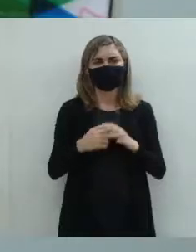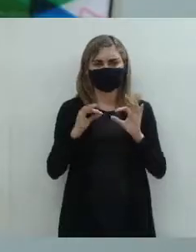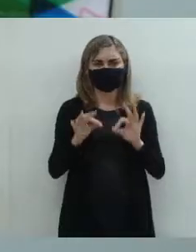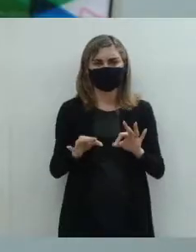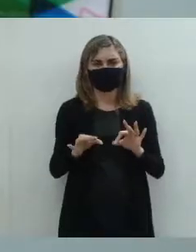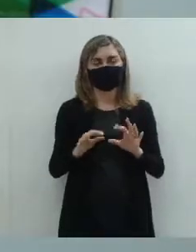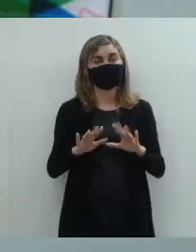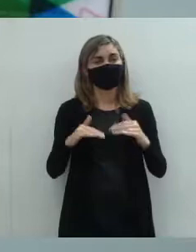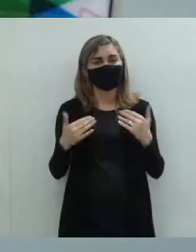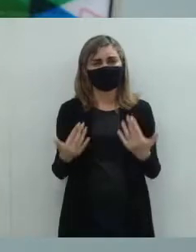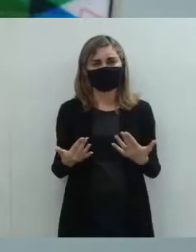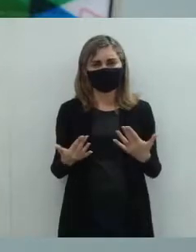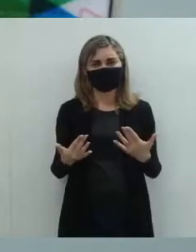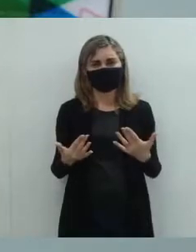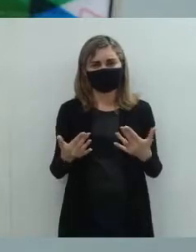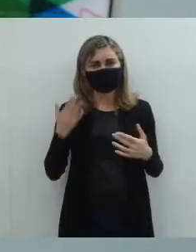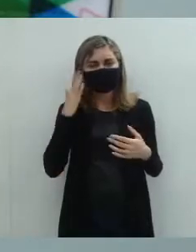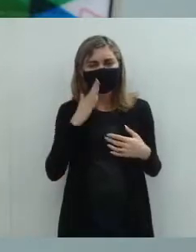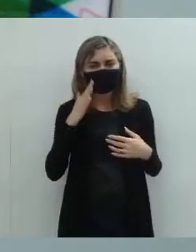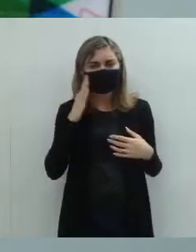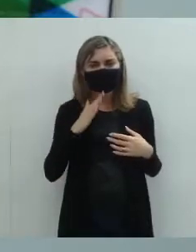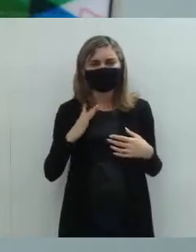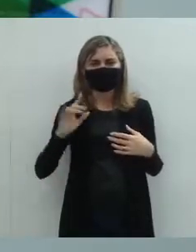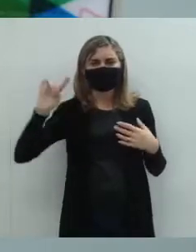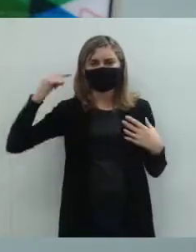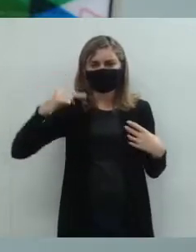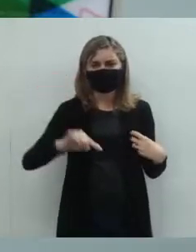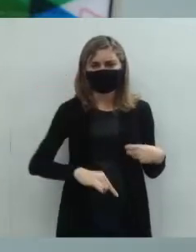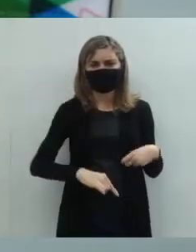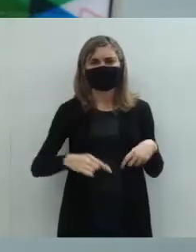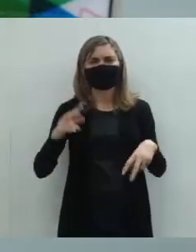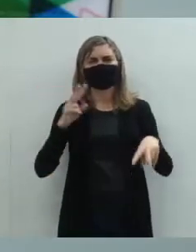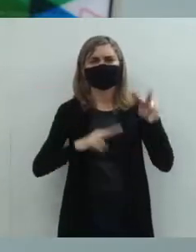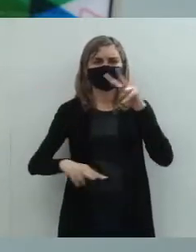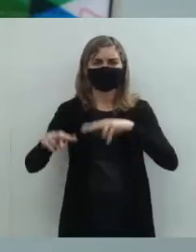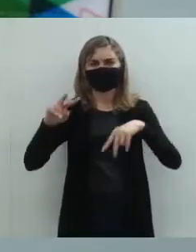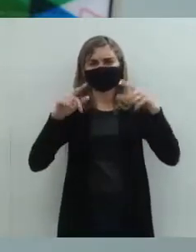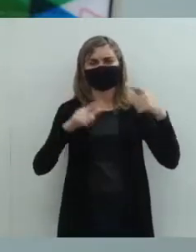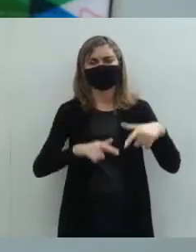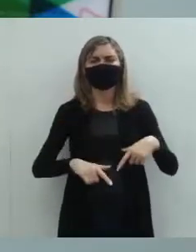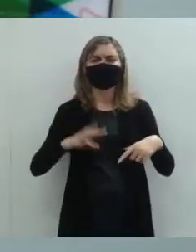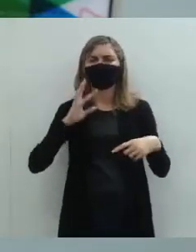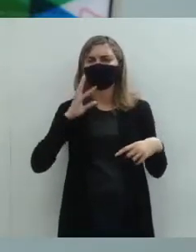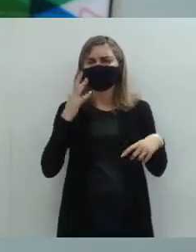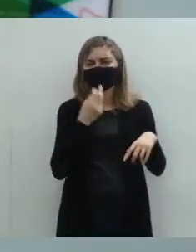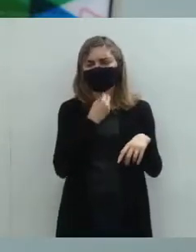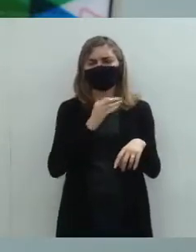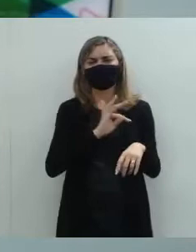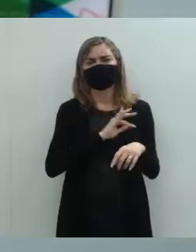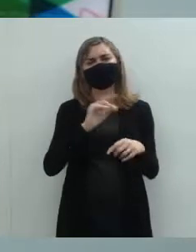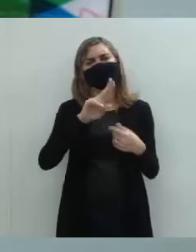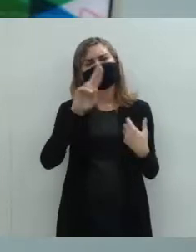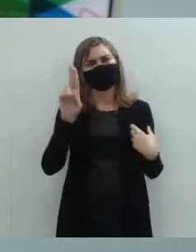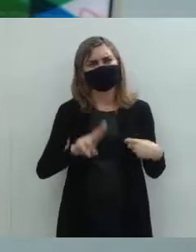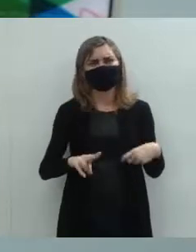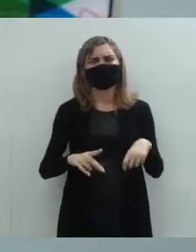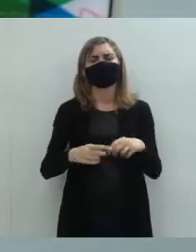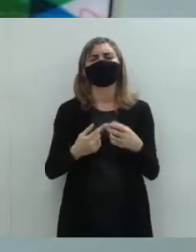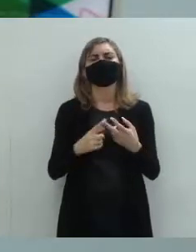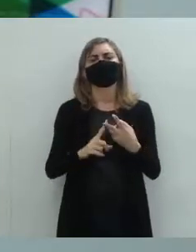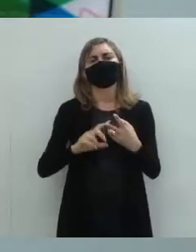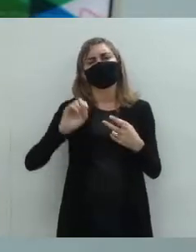gente? Então, compreendemos as noções de profundidade ilusória do espaço bidimensional, conhecemos a técnica de luz, né,